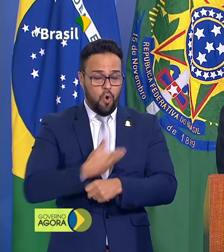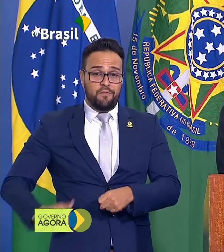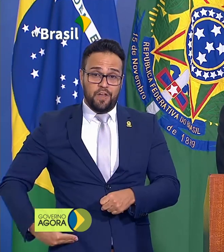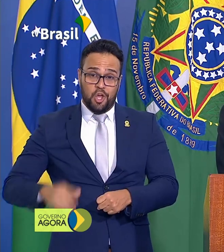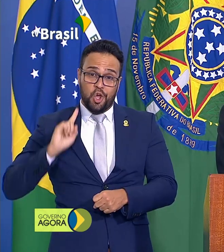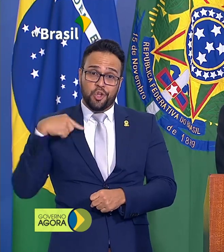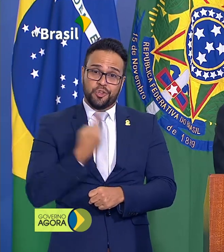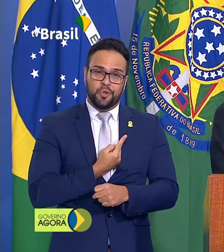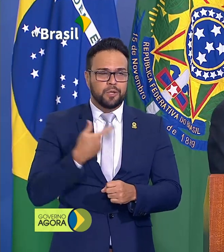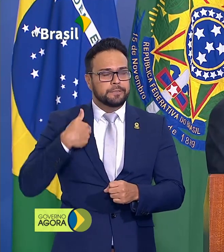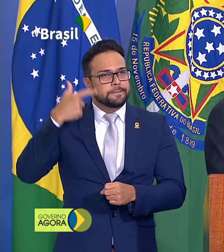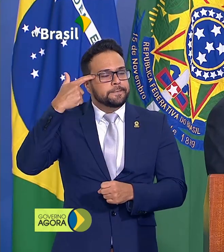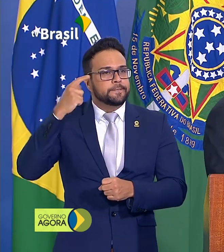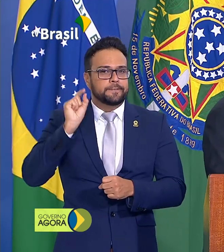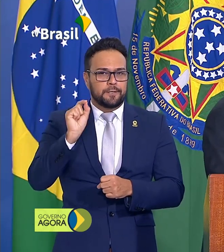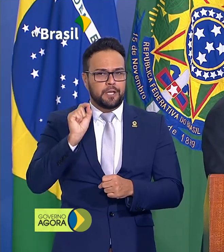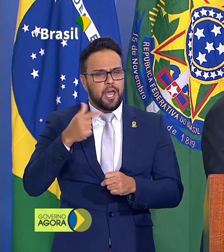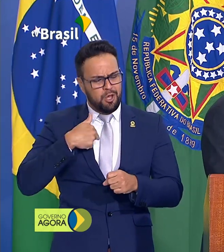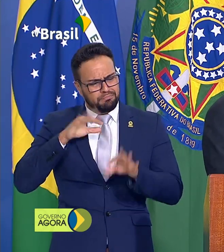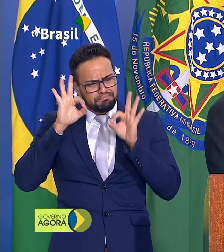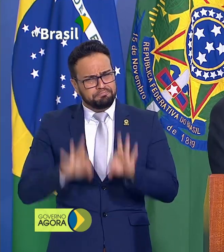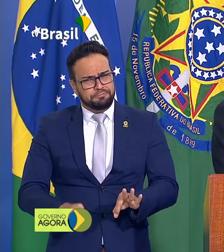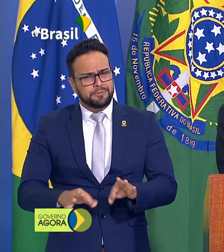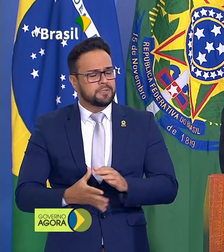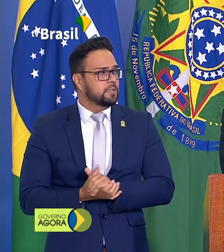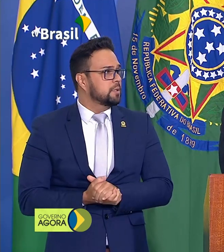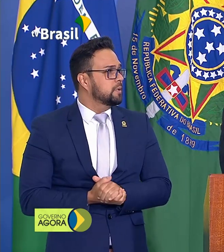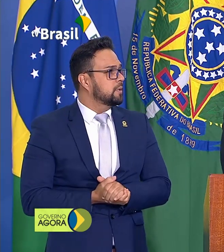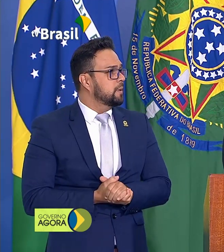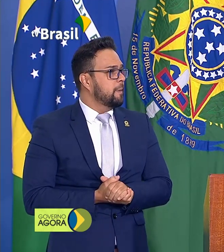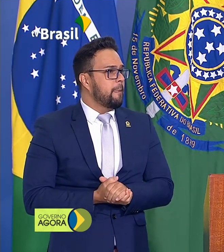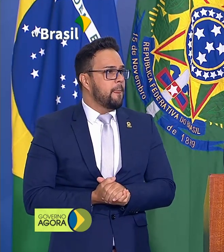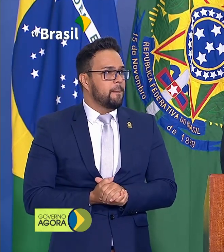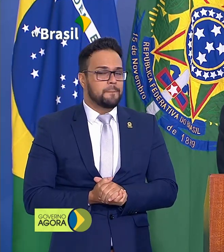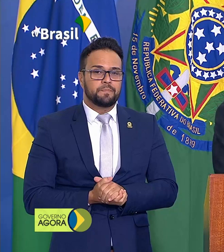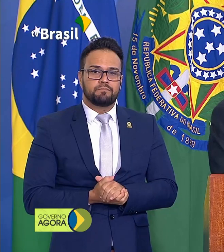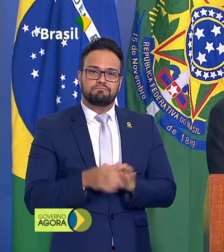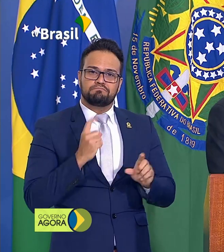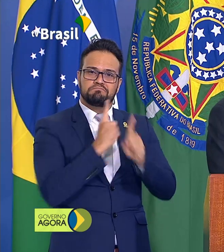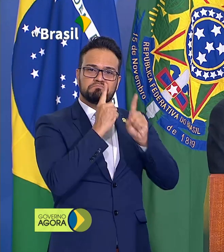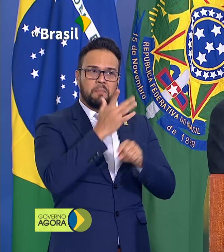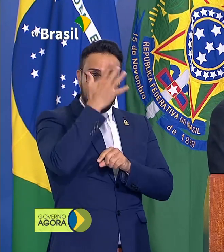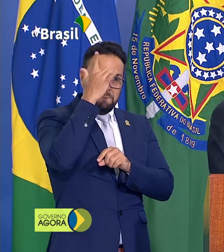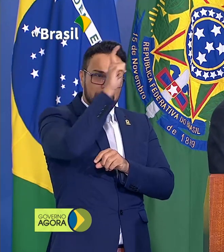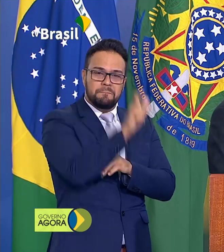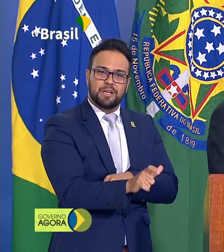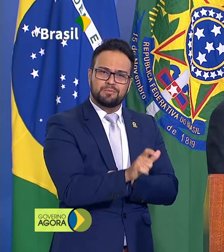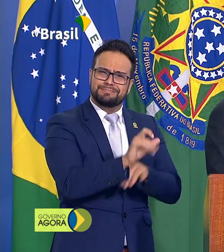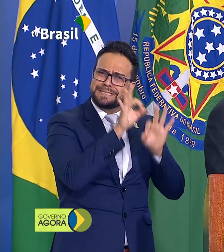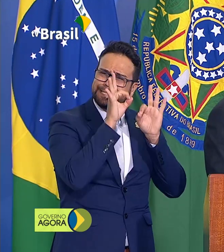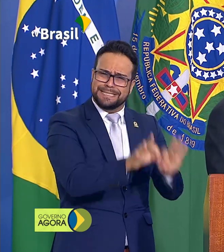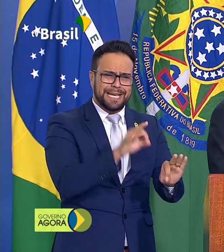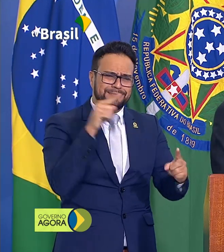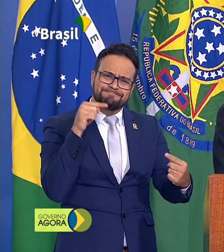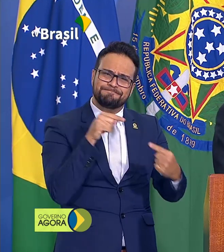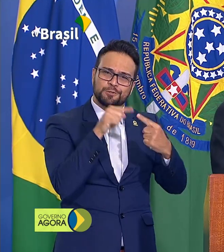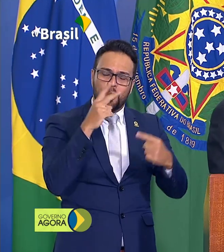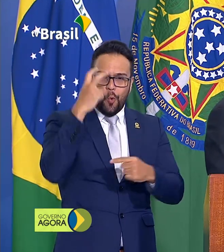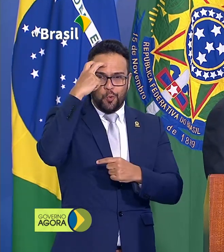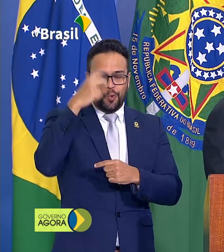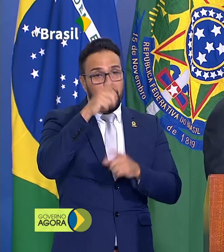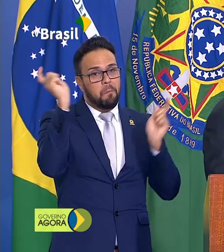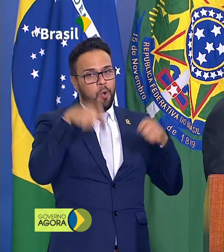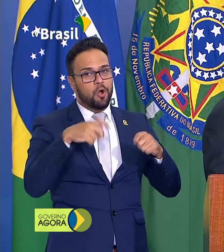nós achamos, eu tenho certeza, uma pessoa certa que pode